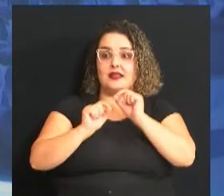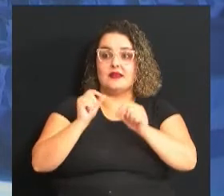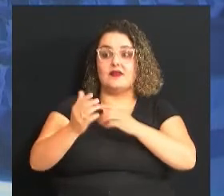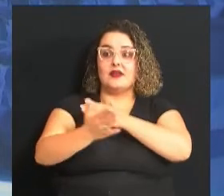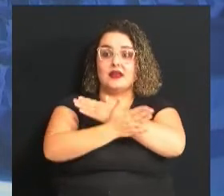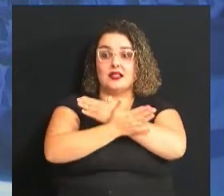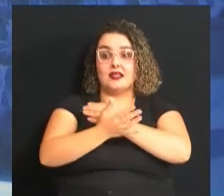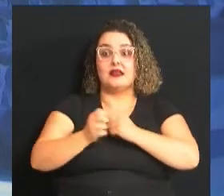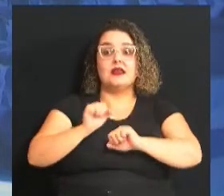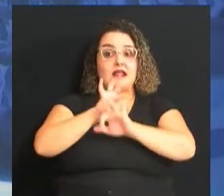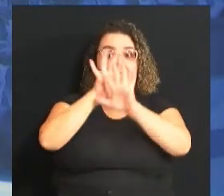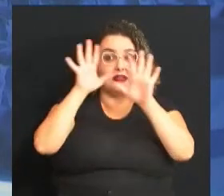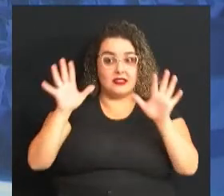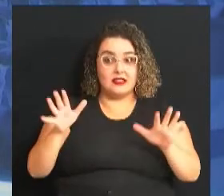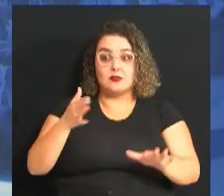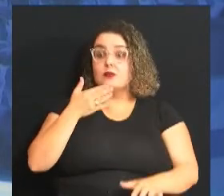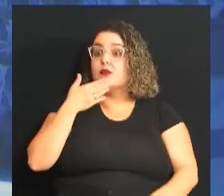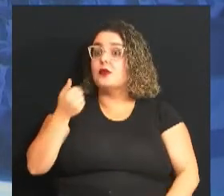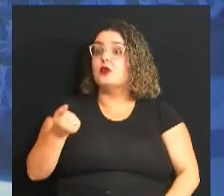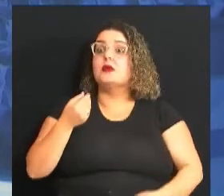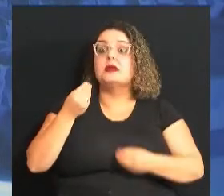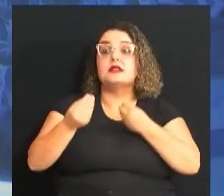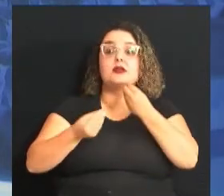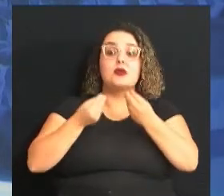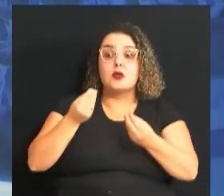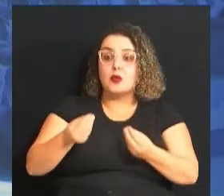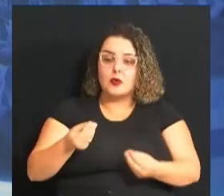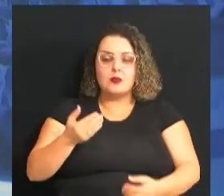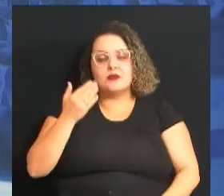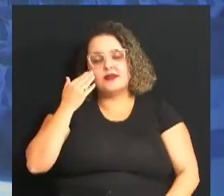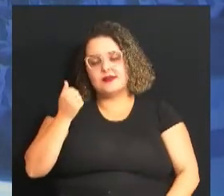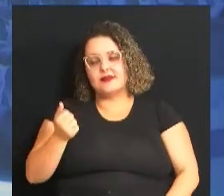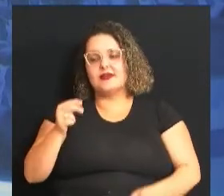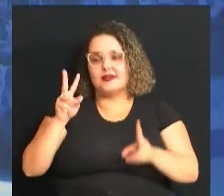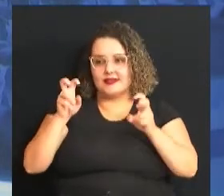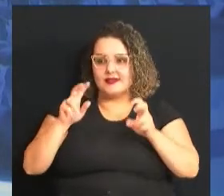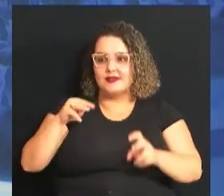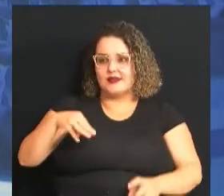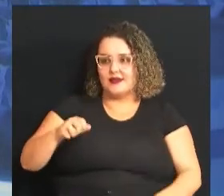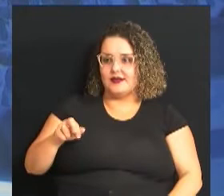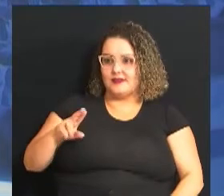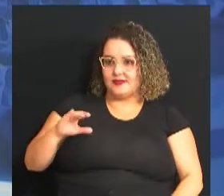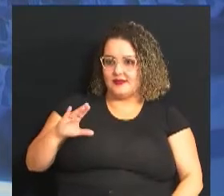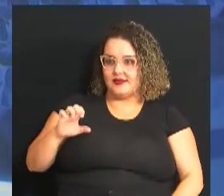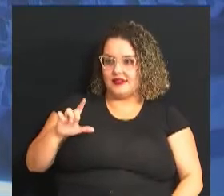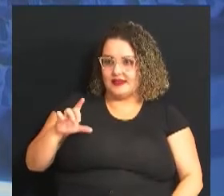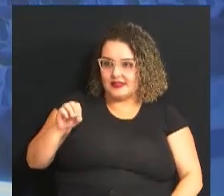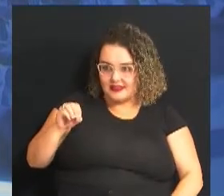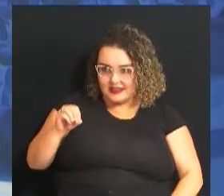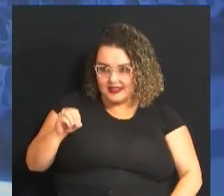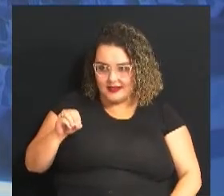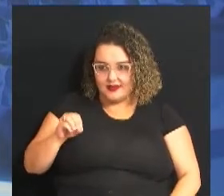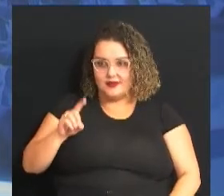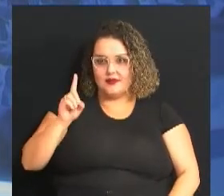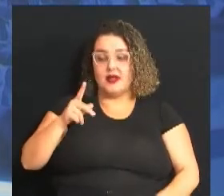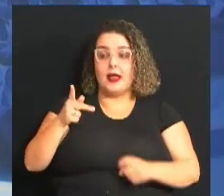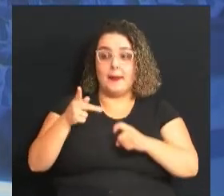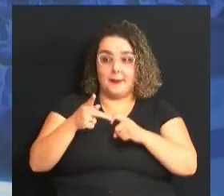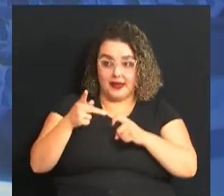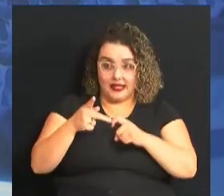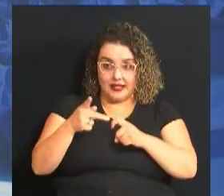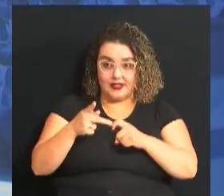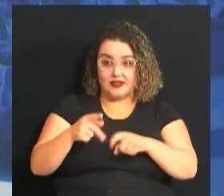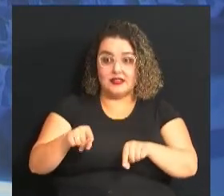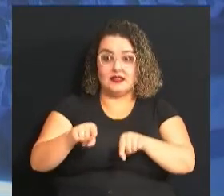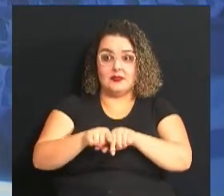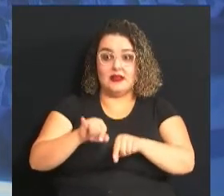a esclarecer, a saber tudo sobre esse tema, olha só, é o Marcelo Otsuka. Ele é pediatra e também